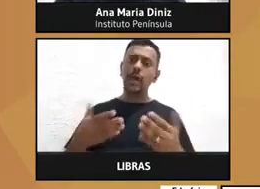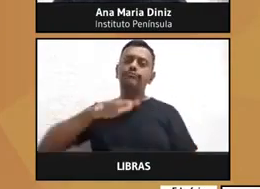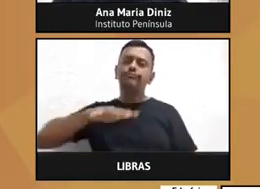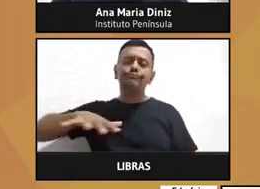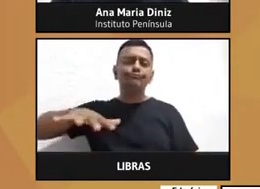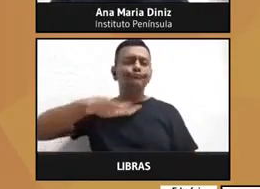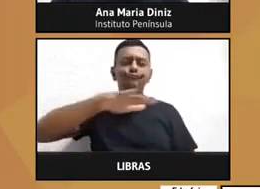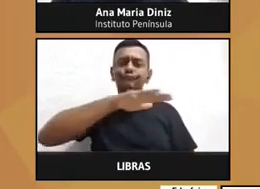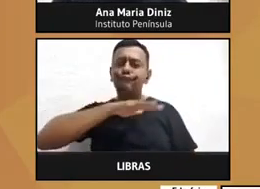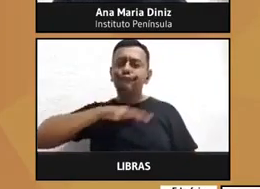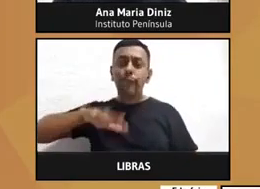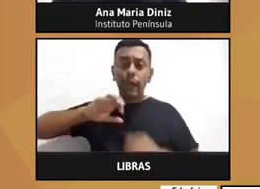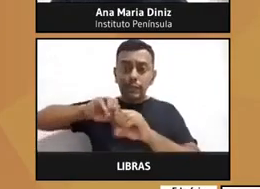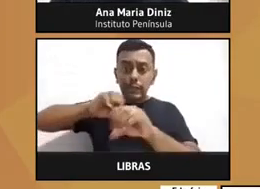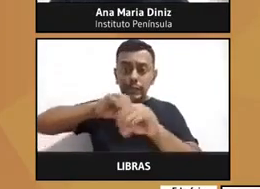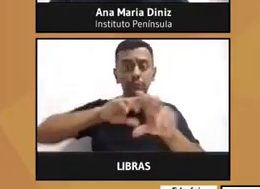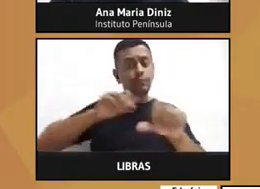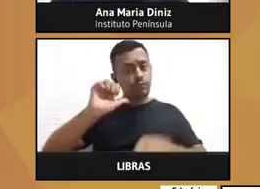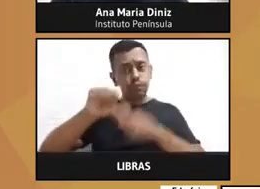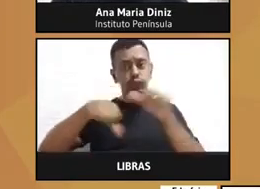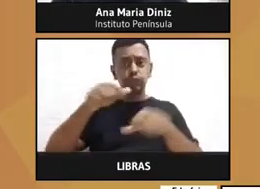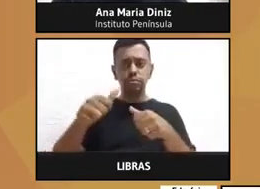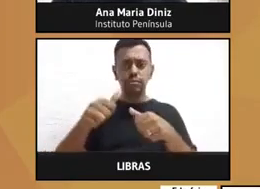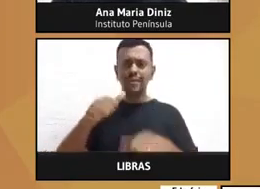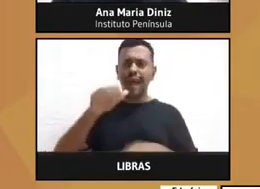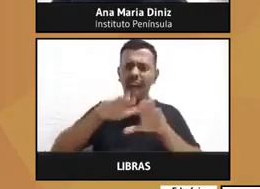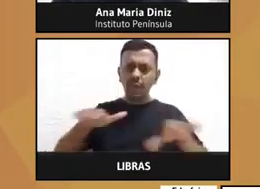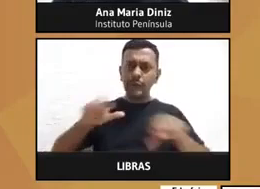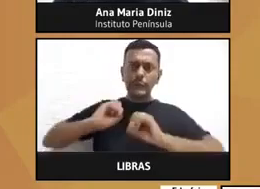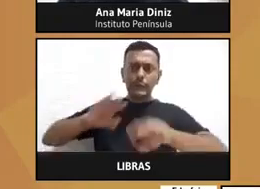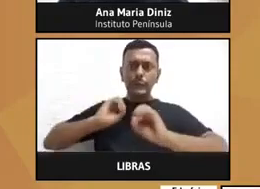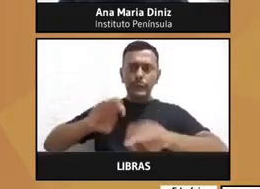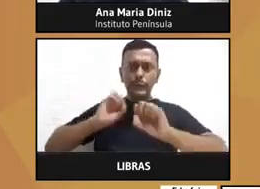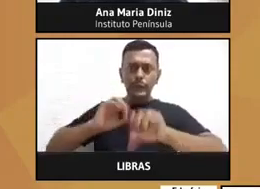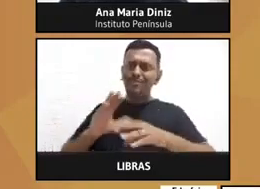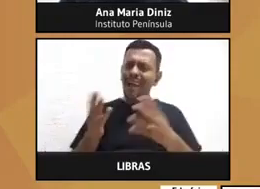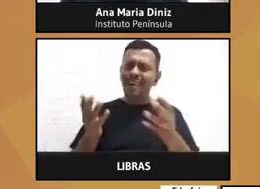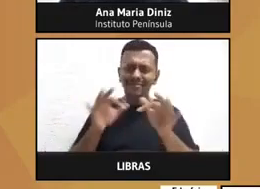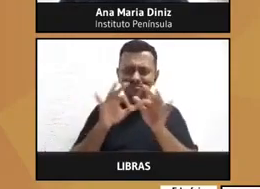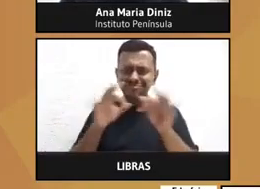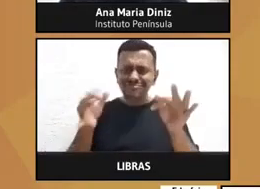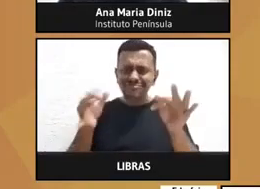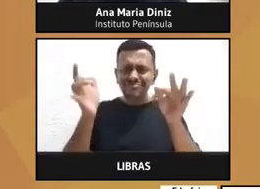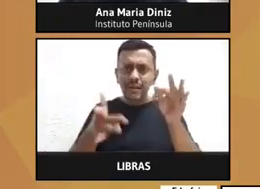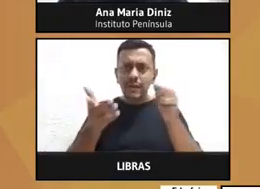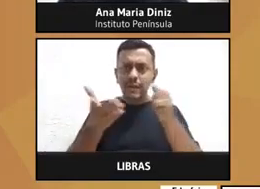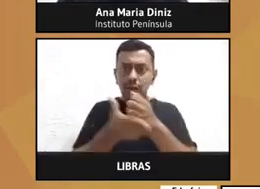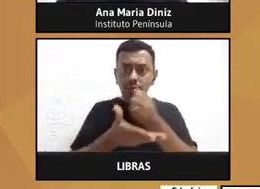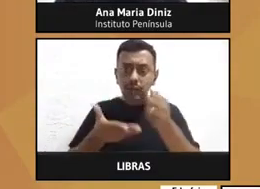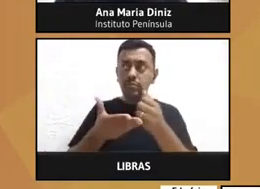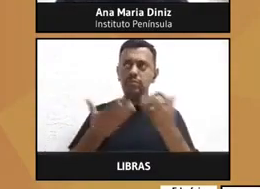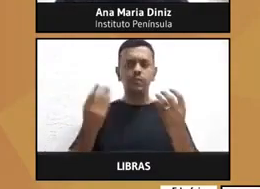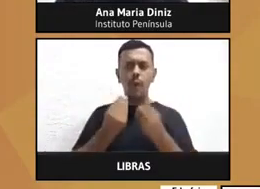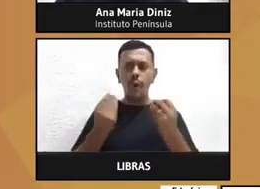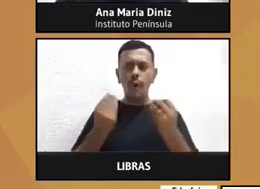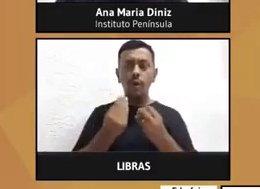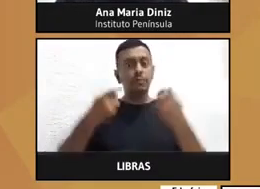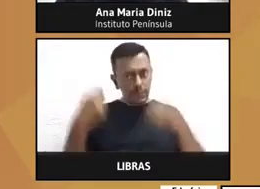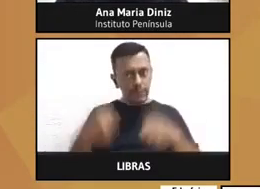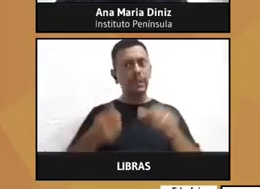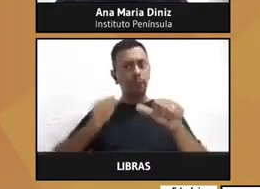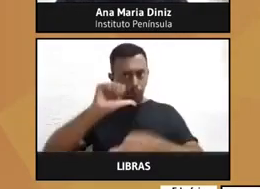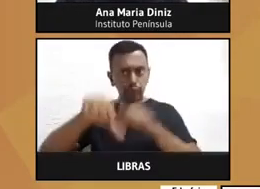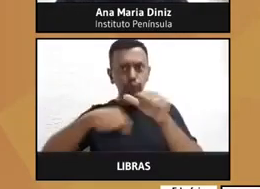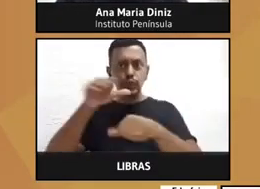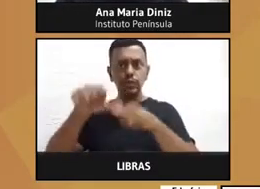que os alunos aprendem coisas demais superficialmente. Se quiser mudar, realmente uma mudança de longo prazo, seria